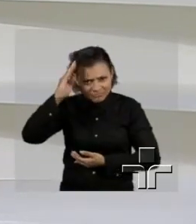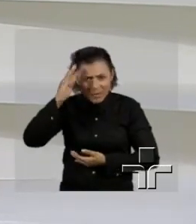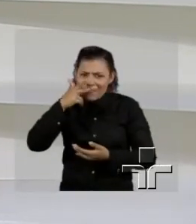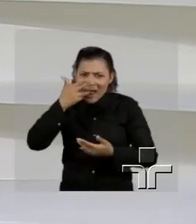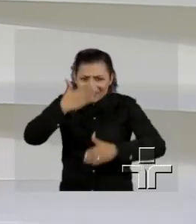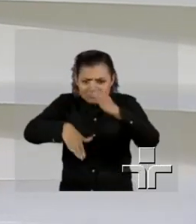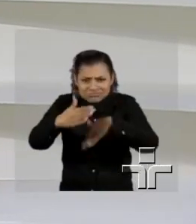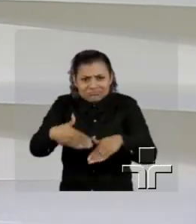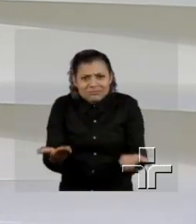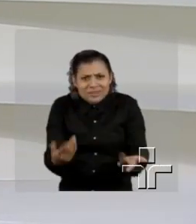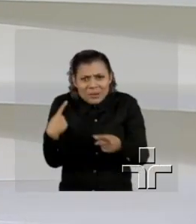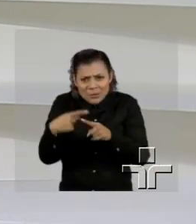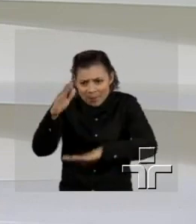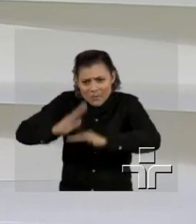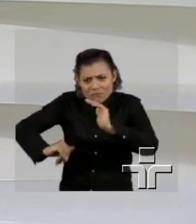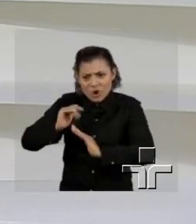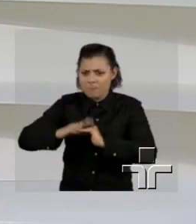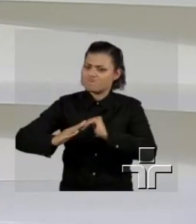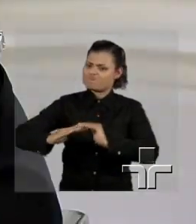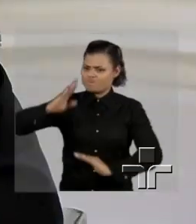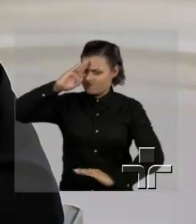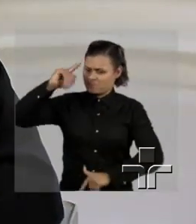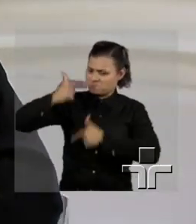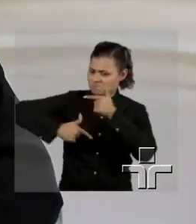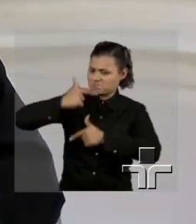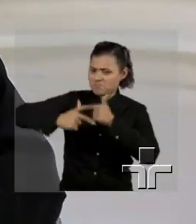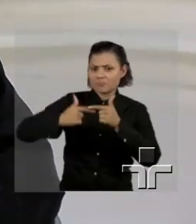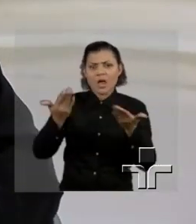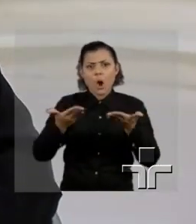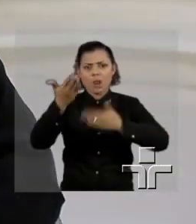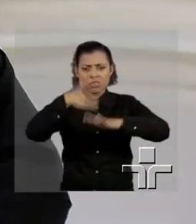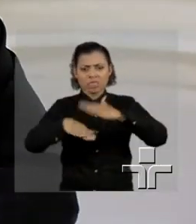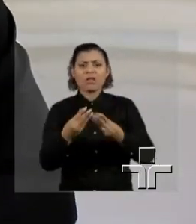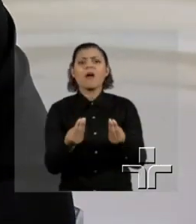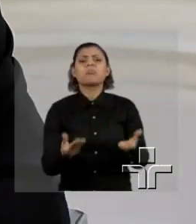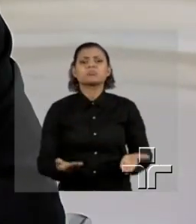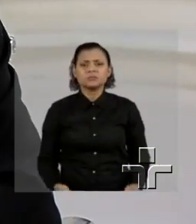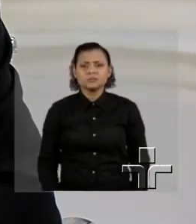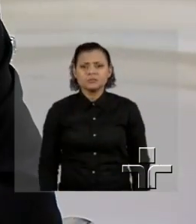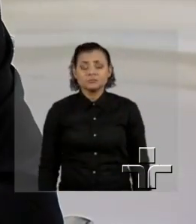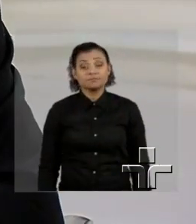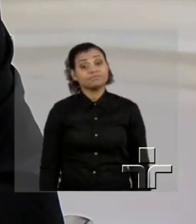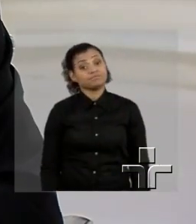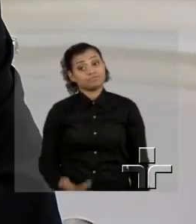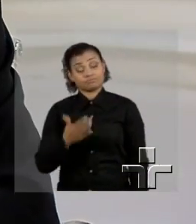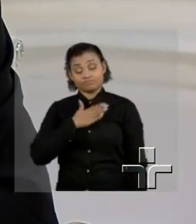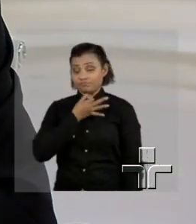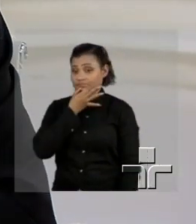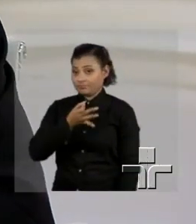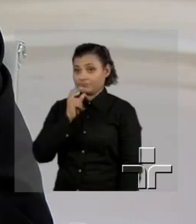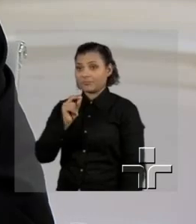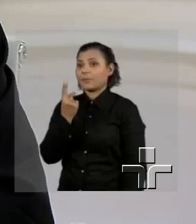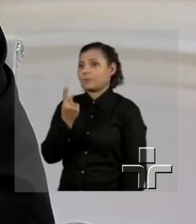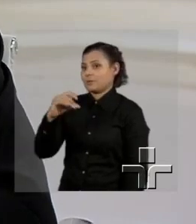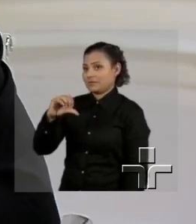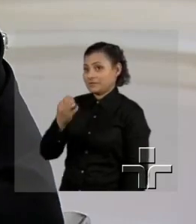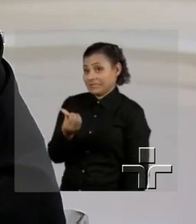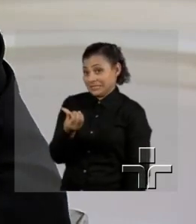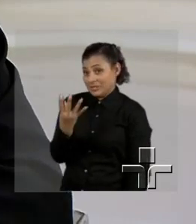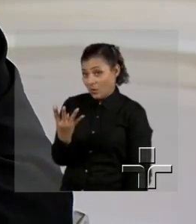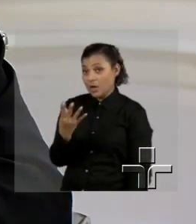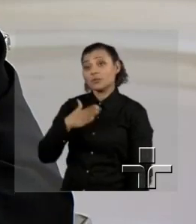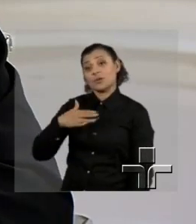mais ministros que falavam diretamente com o governo, também é o corte de orçamentos, etc. Depois veio o Projeto Nacional